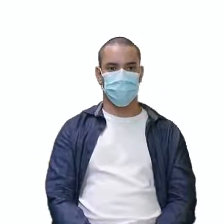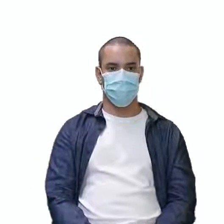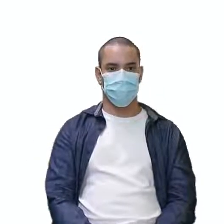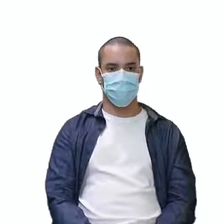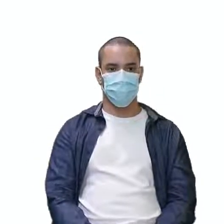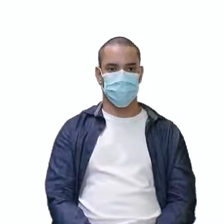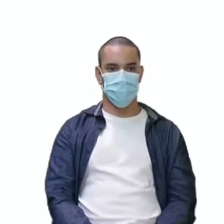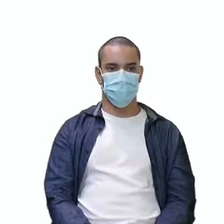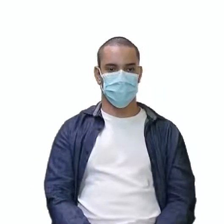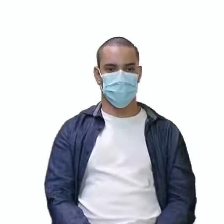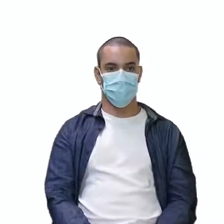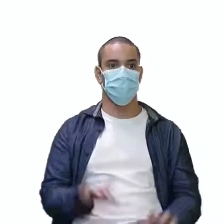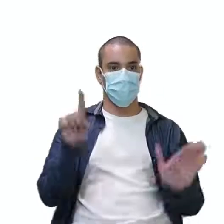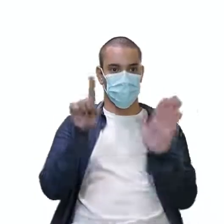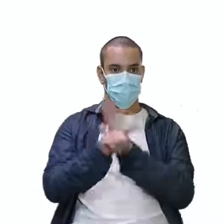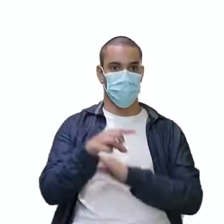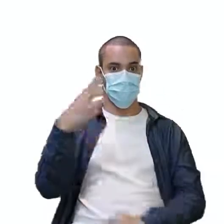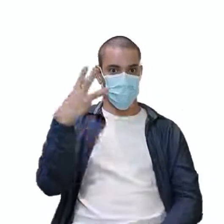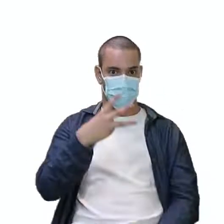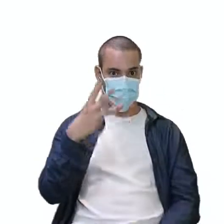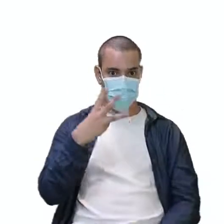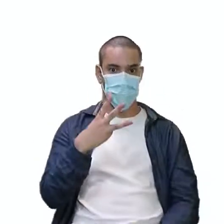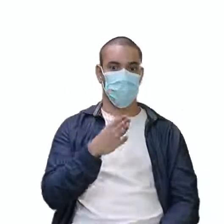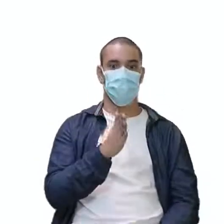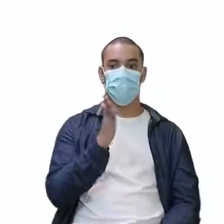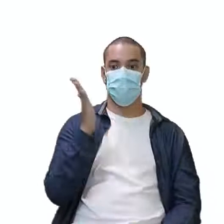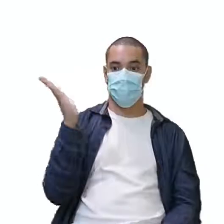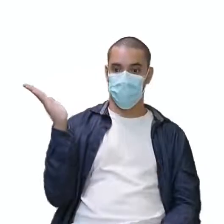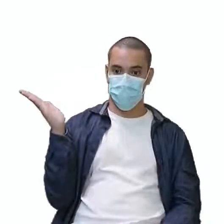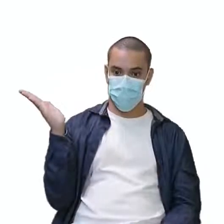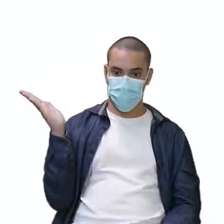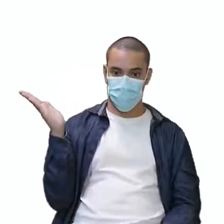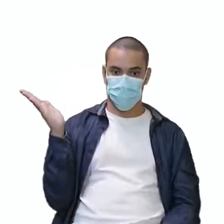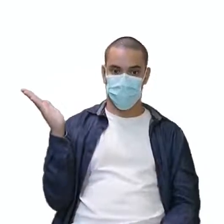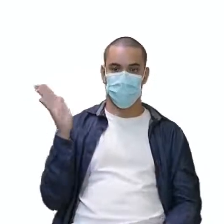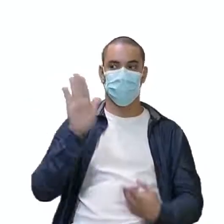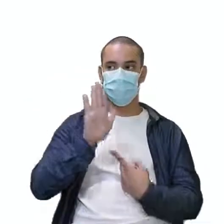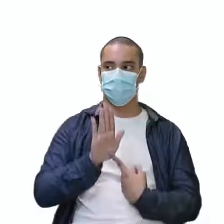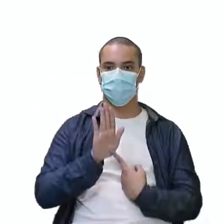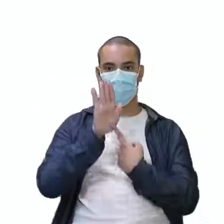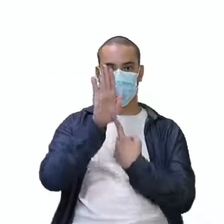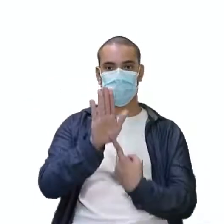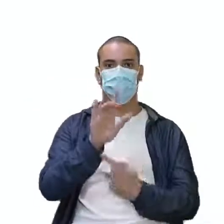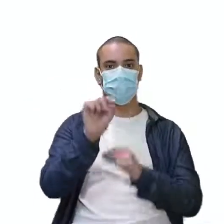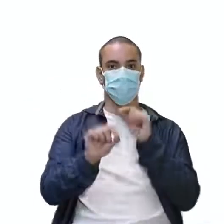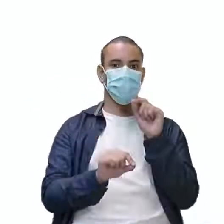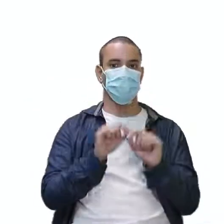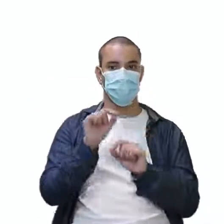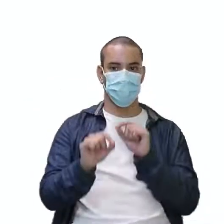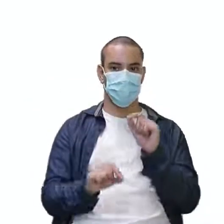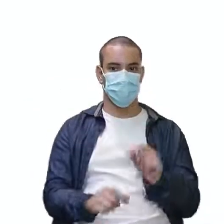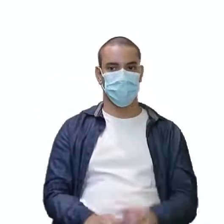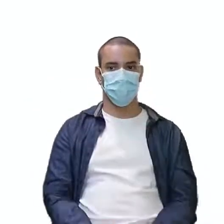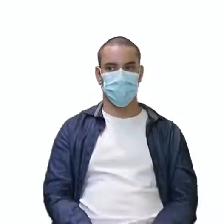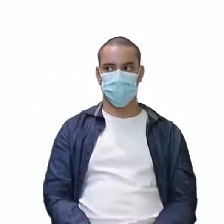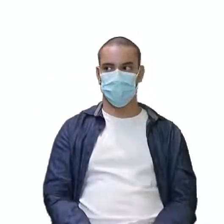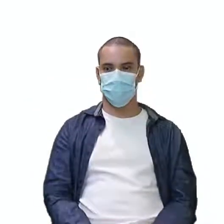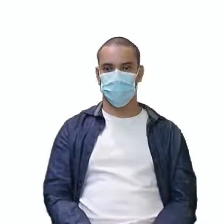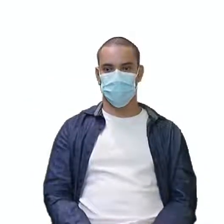Seguindo, questão de número 3. As figuras abaixo demonstram, só um minuto,